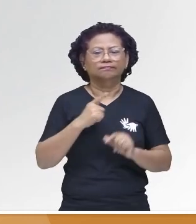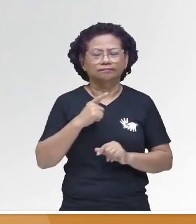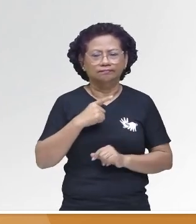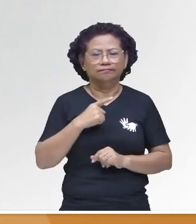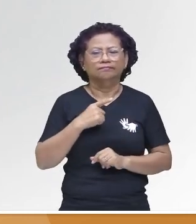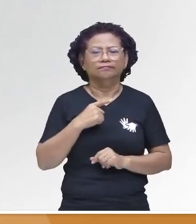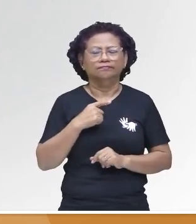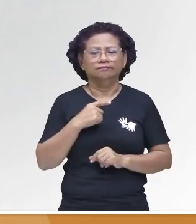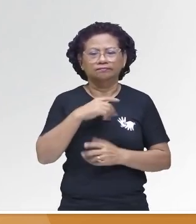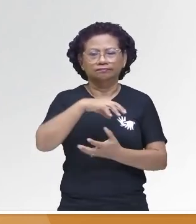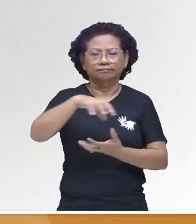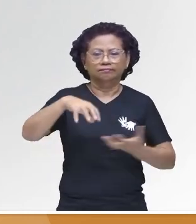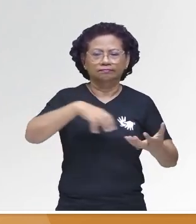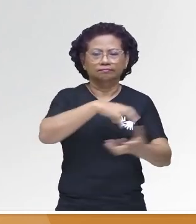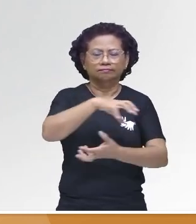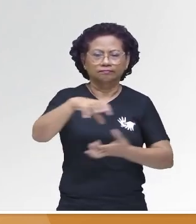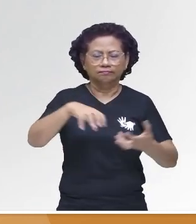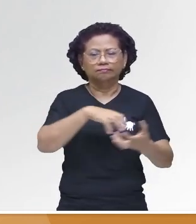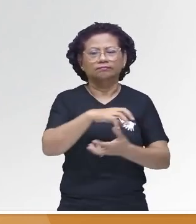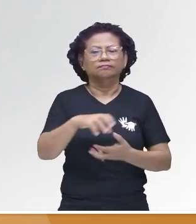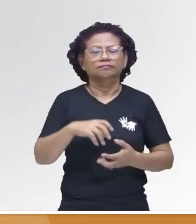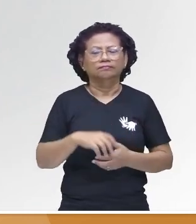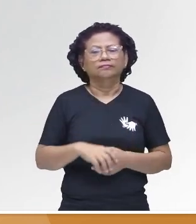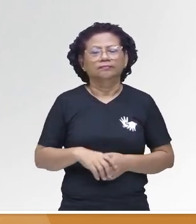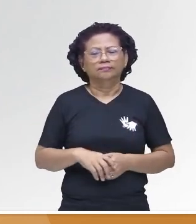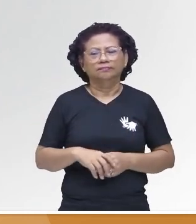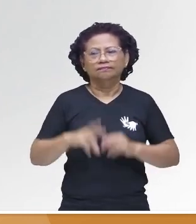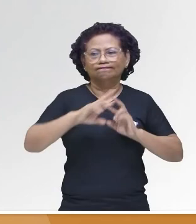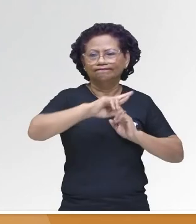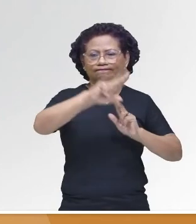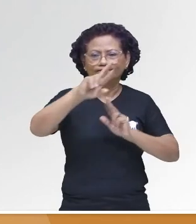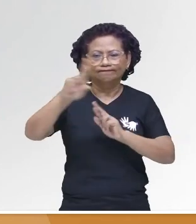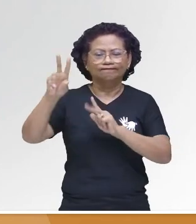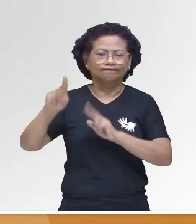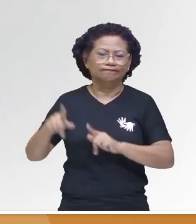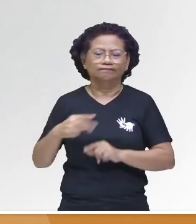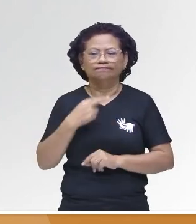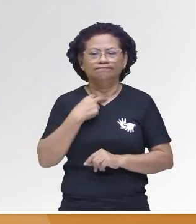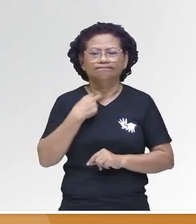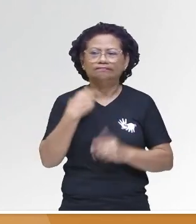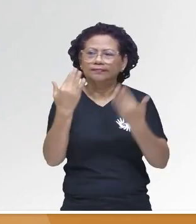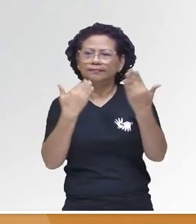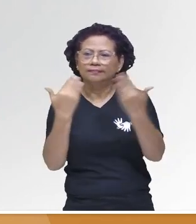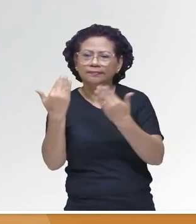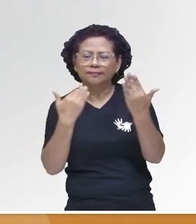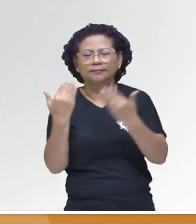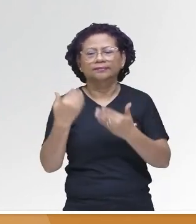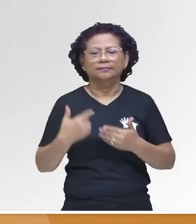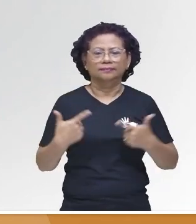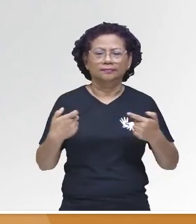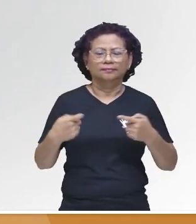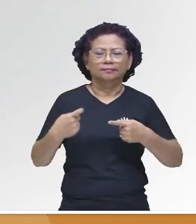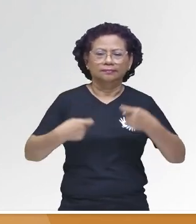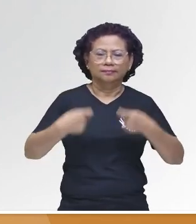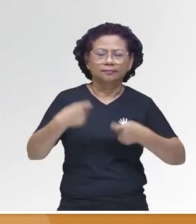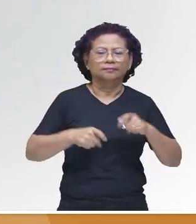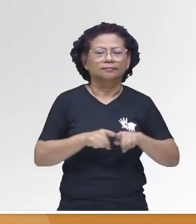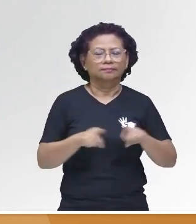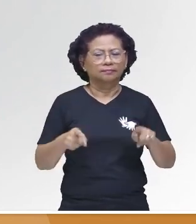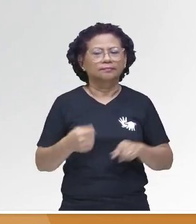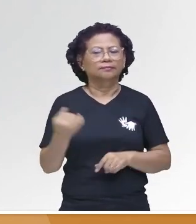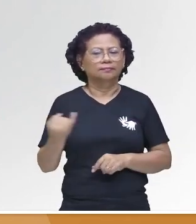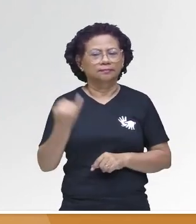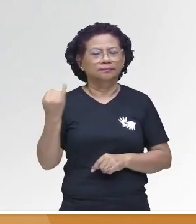elas ocorrem em contextos diferentes. Então a gente não pode ficar comparando uma coisa com a outra, mas é importante